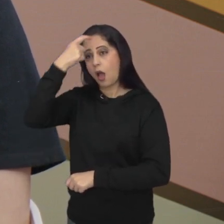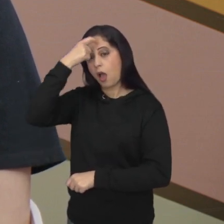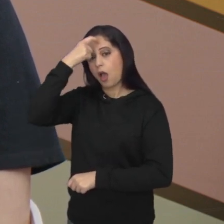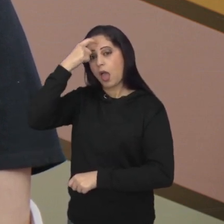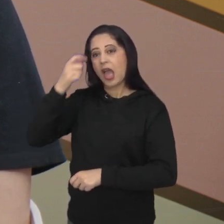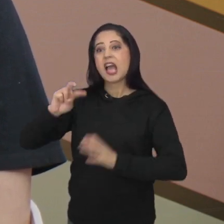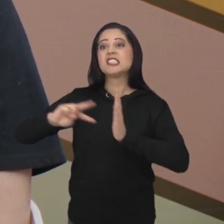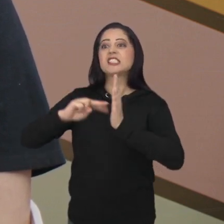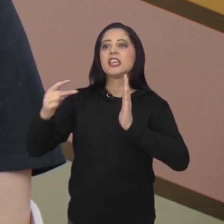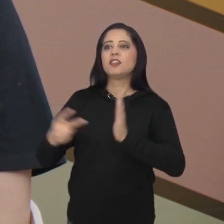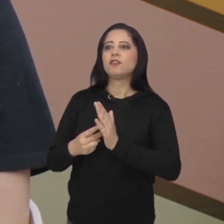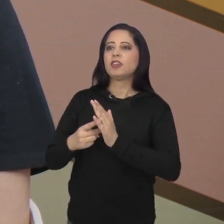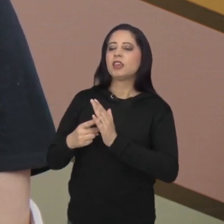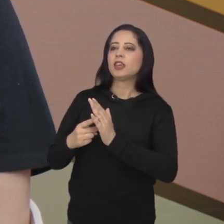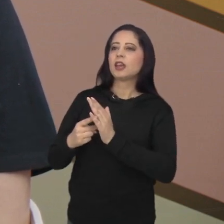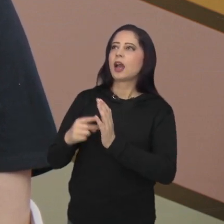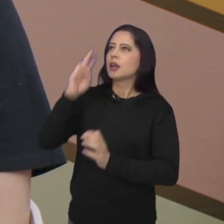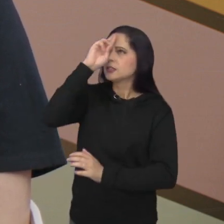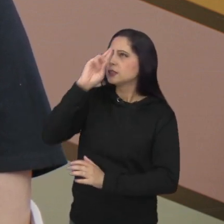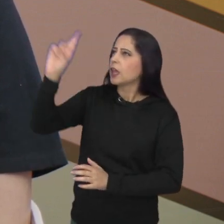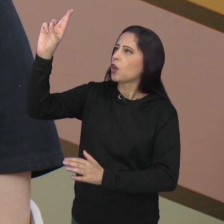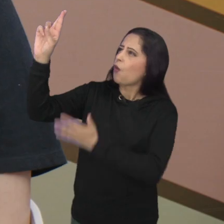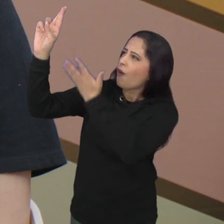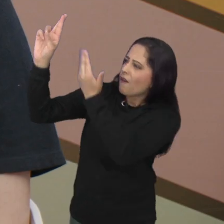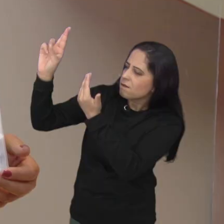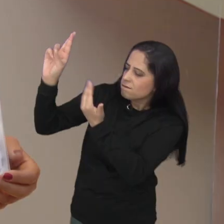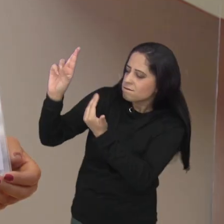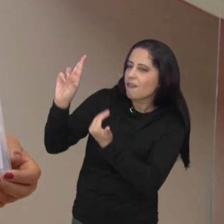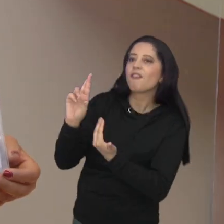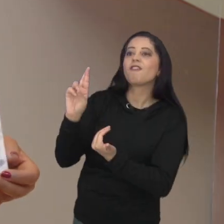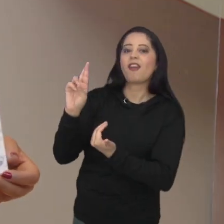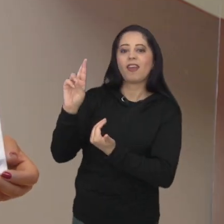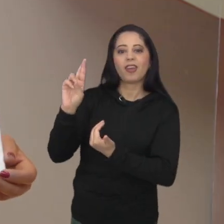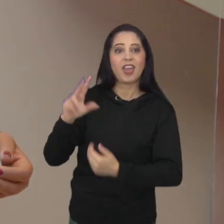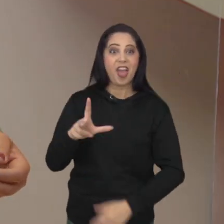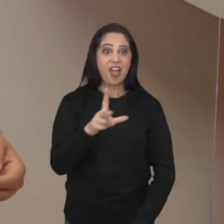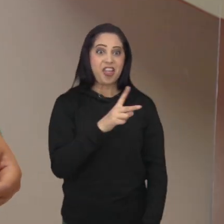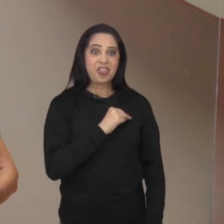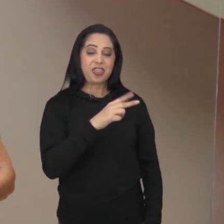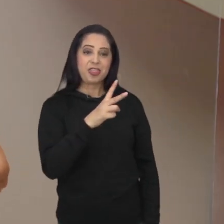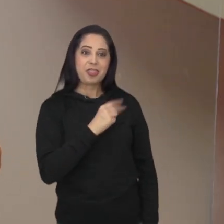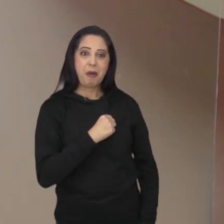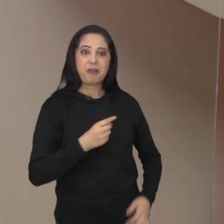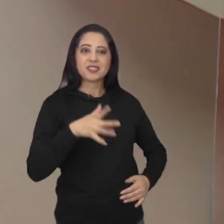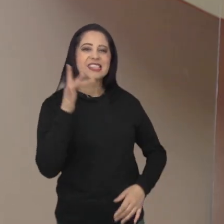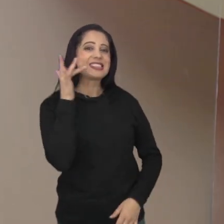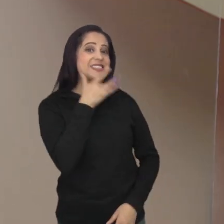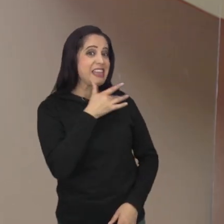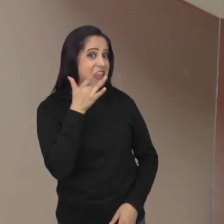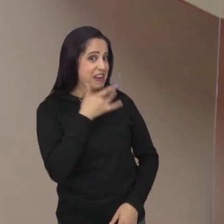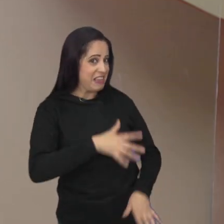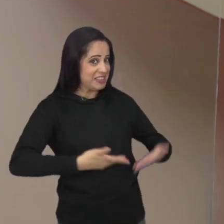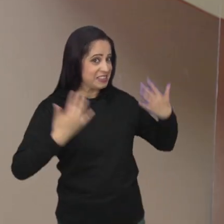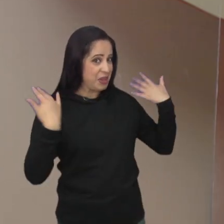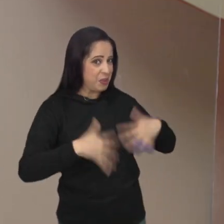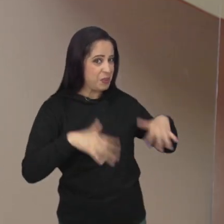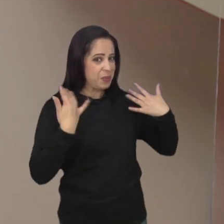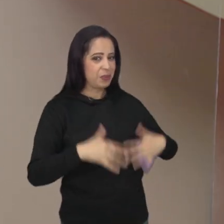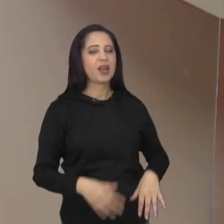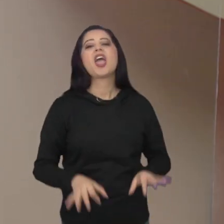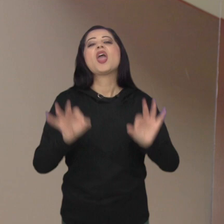que significa vem Senhor, ou o Mestre vem. Ótimo! Nossa, gente, que delícia de